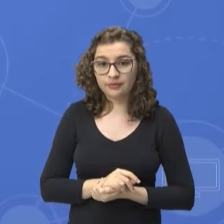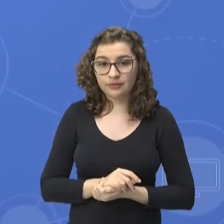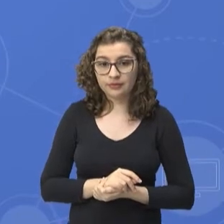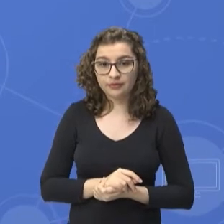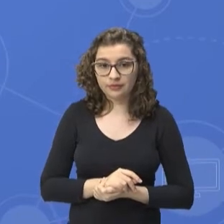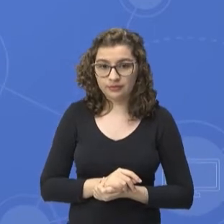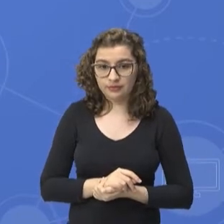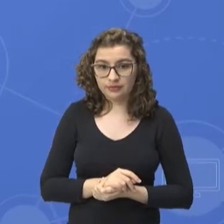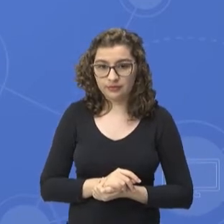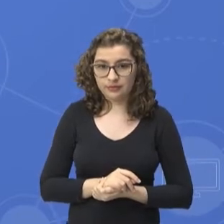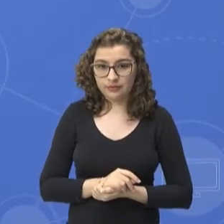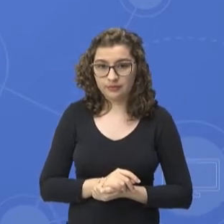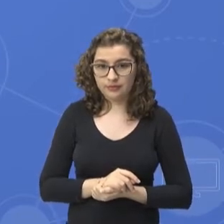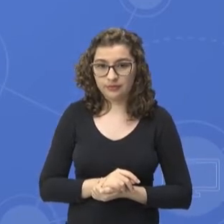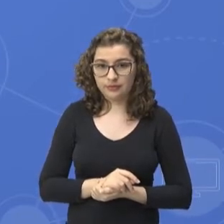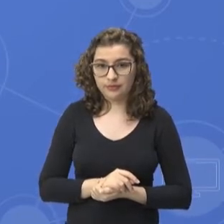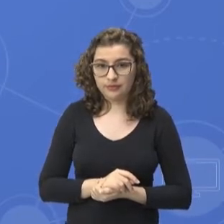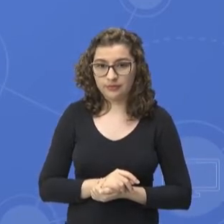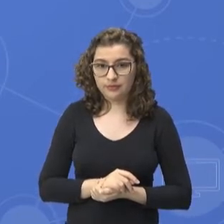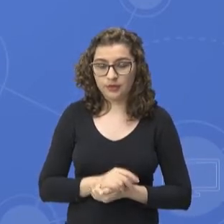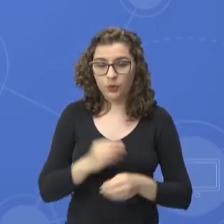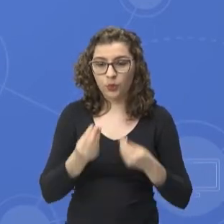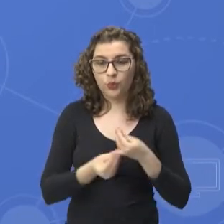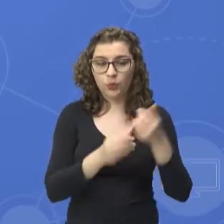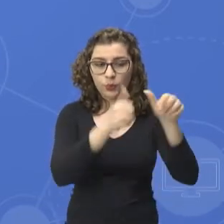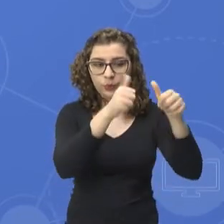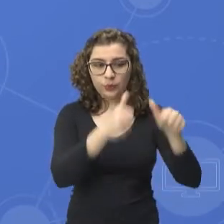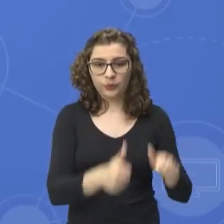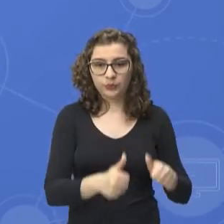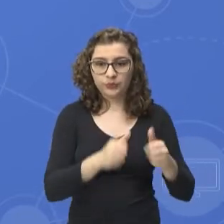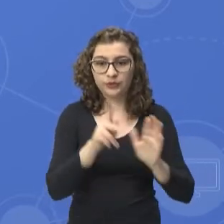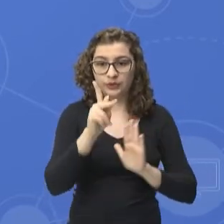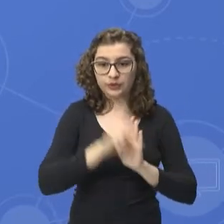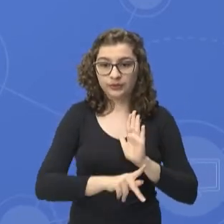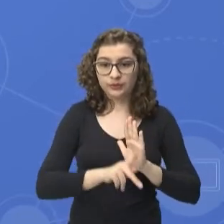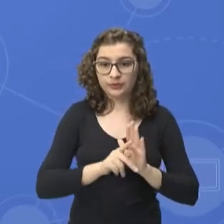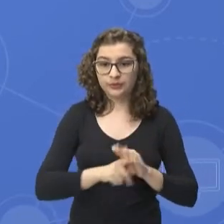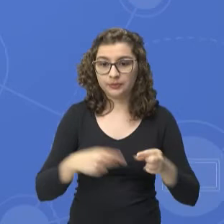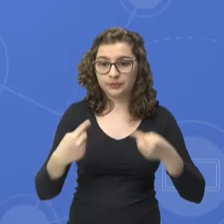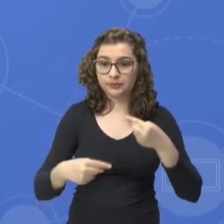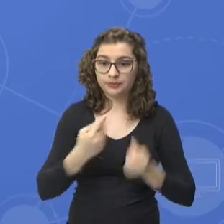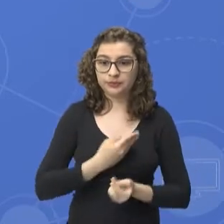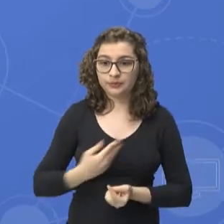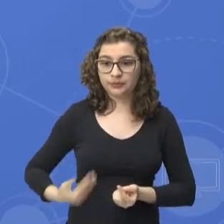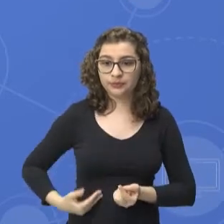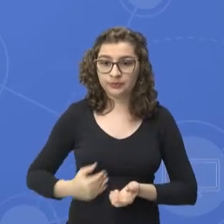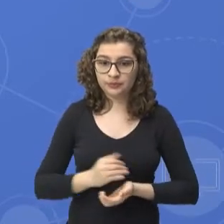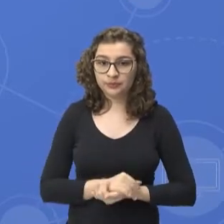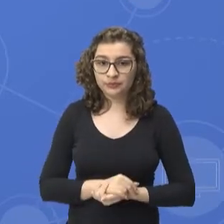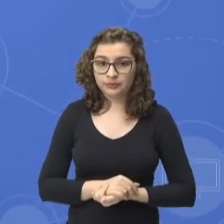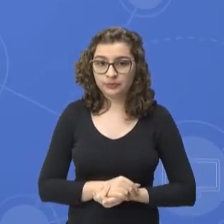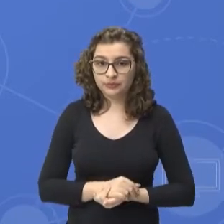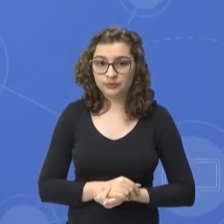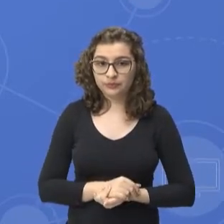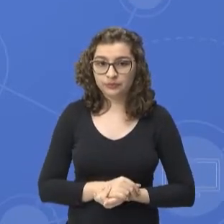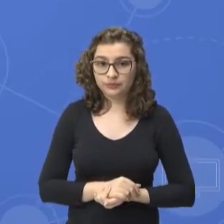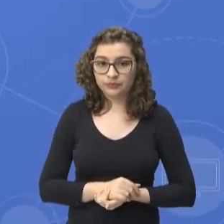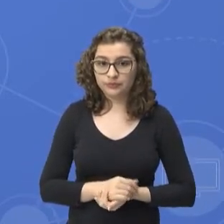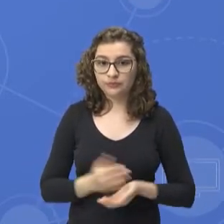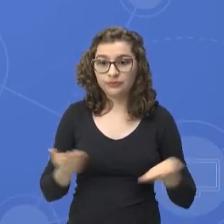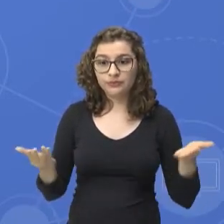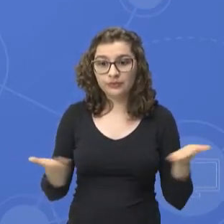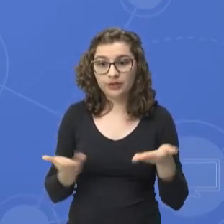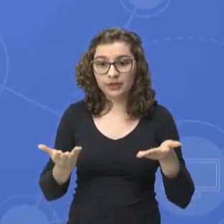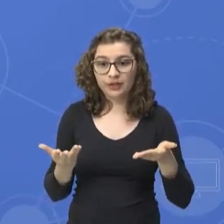acompanha a avaliação dessa política. Muito bem, nós agora vamos